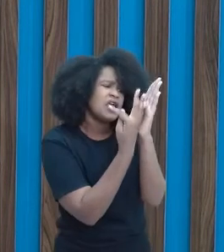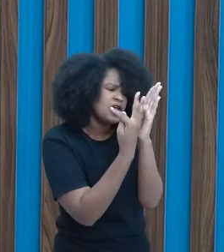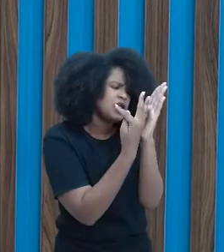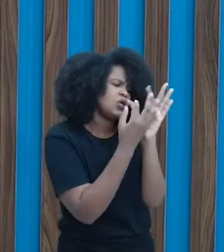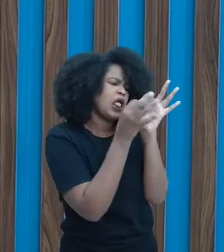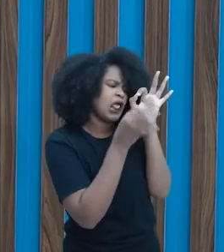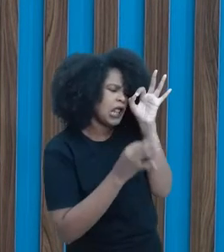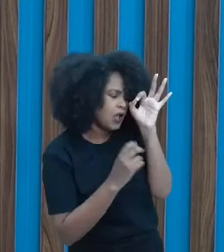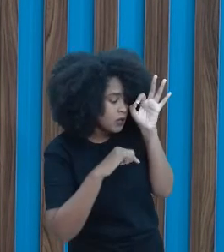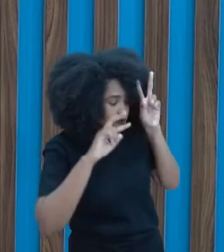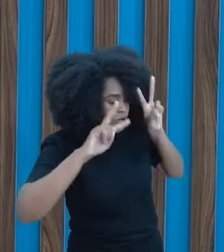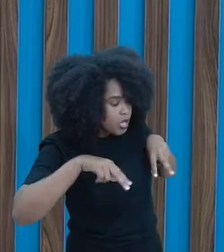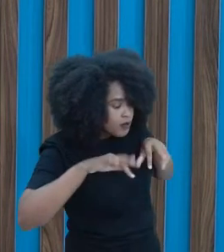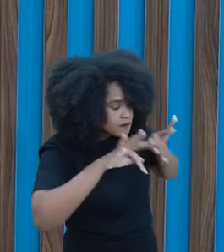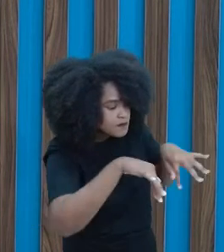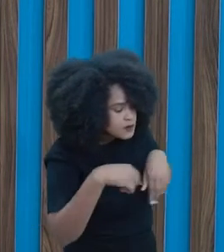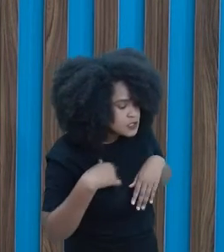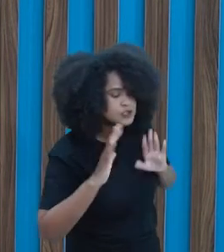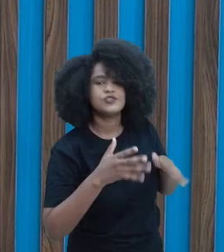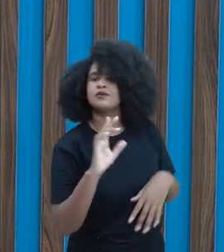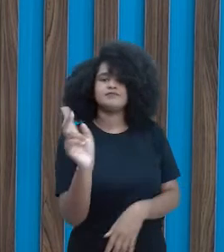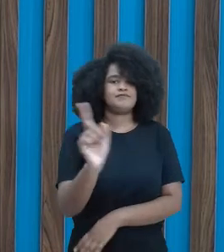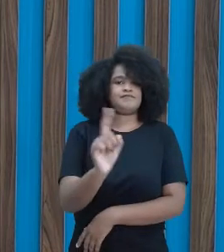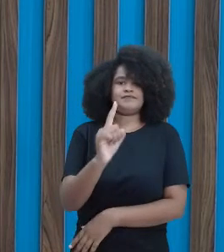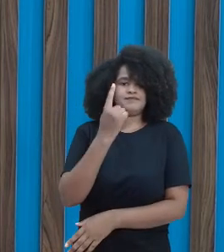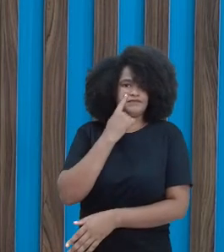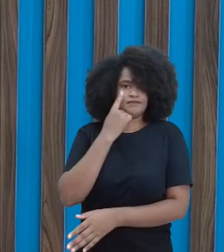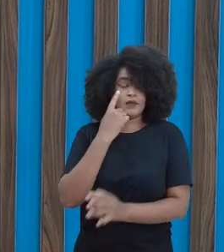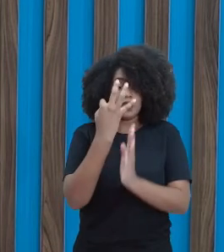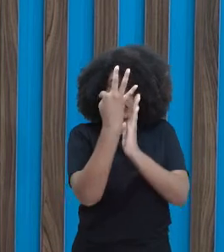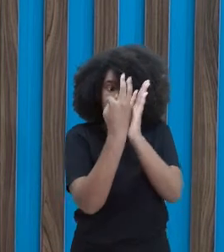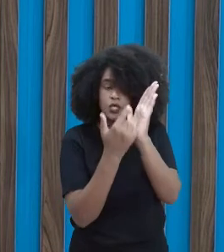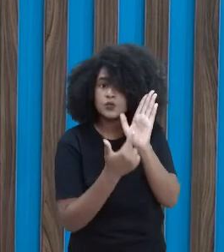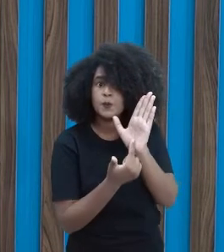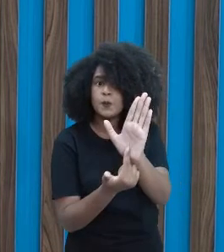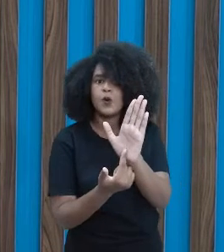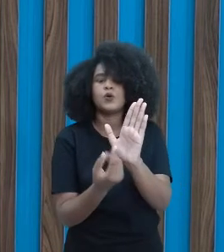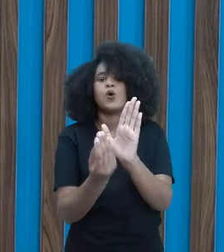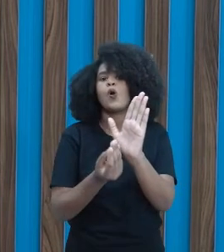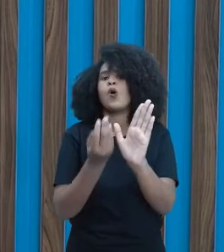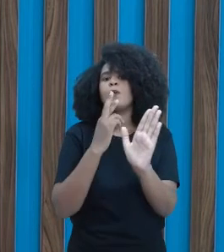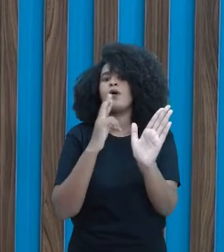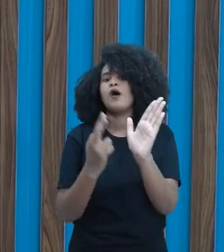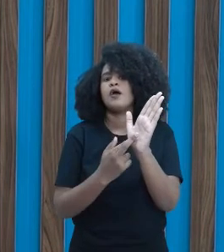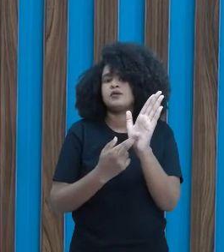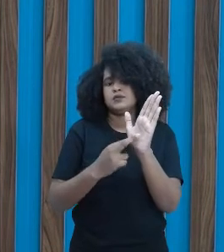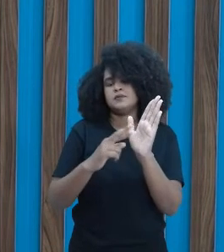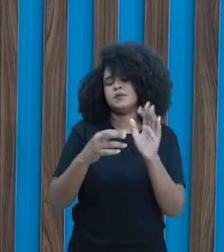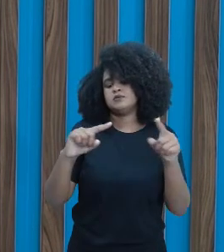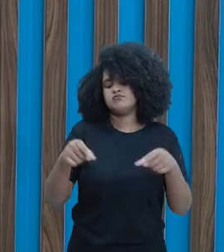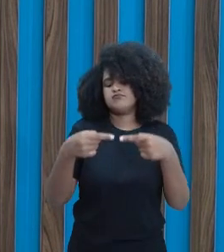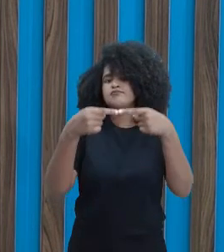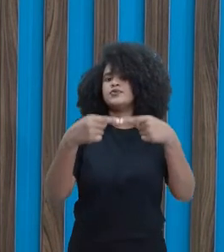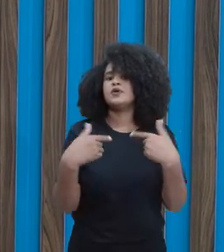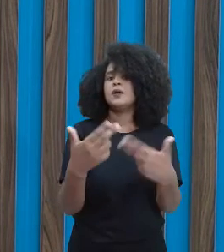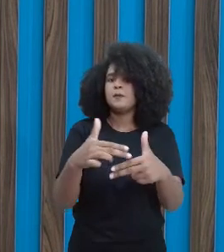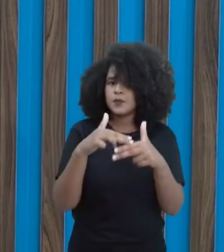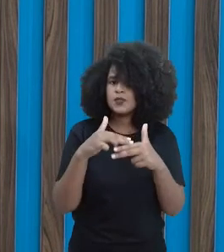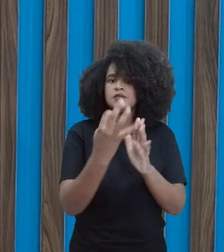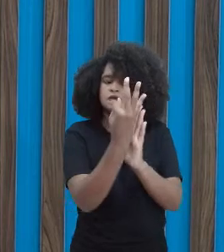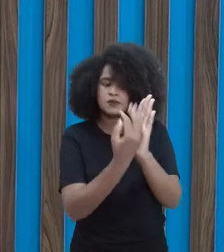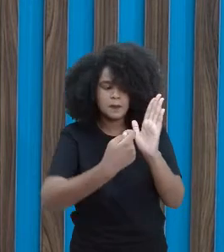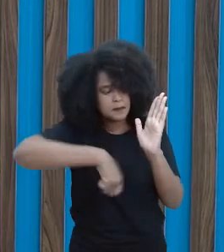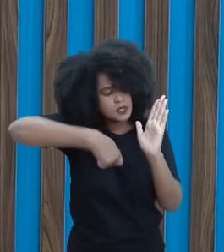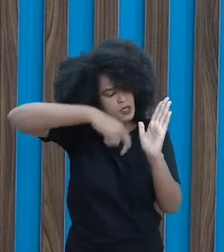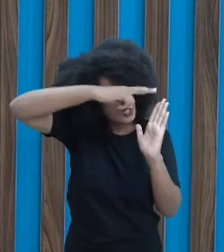final o que é que está pedindo. O enunciado apresenta pistas de como vocês encontrarem a melhor resposta. E essas pistas, elas